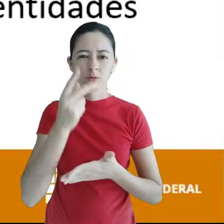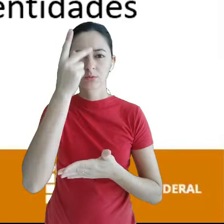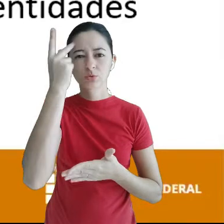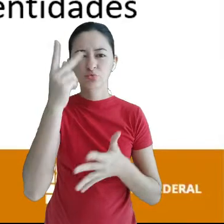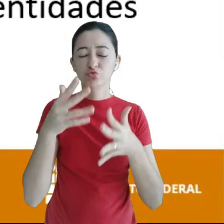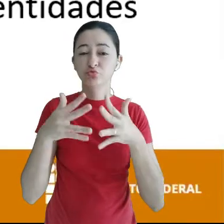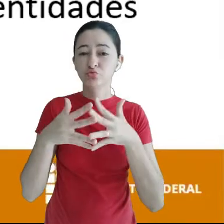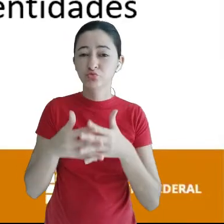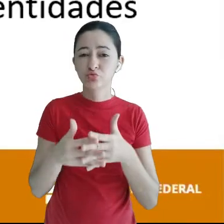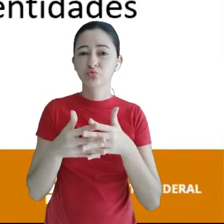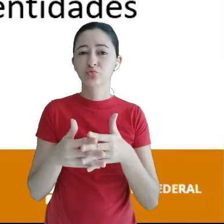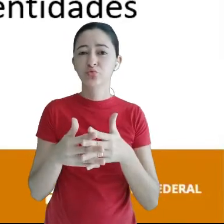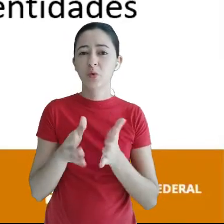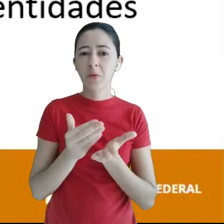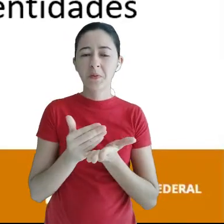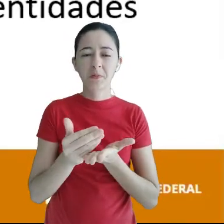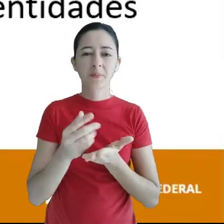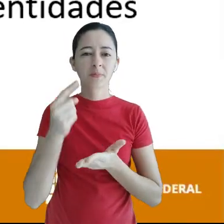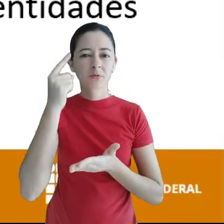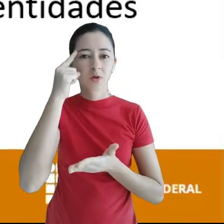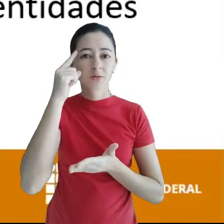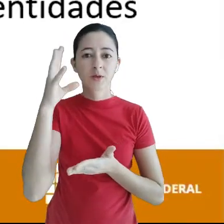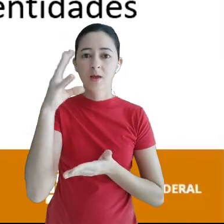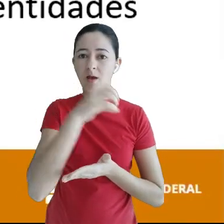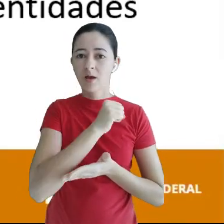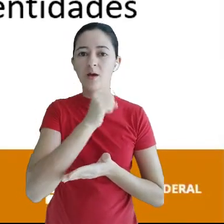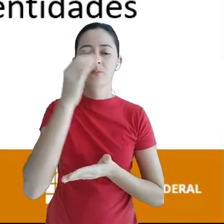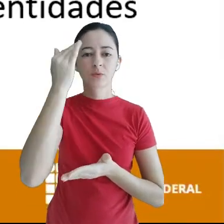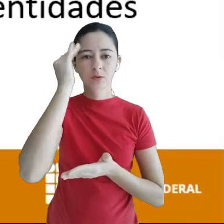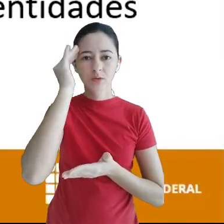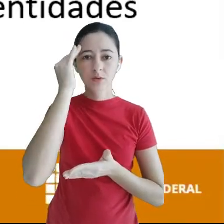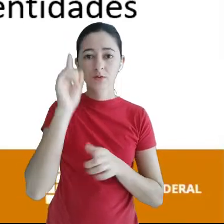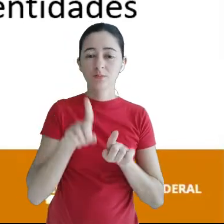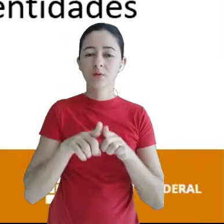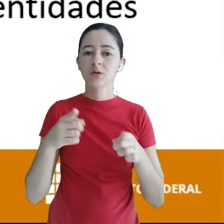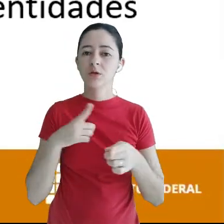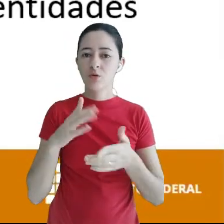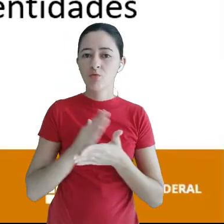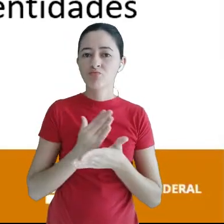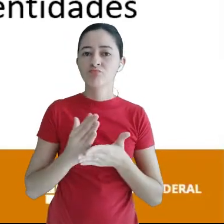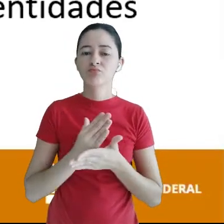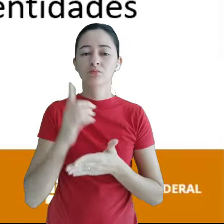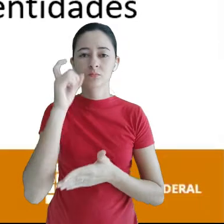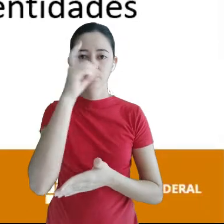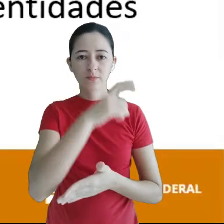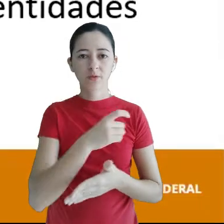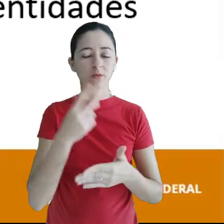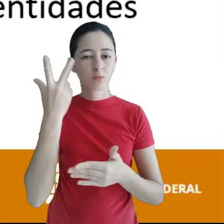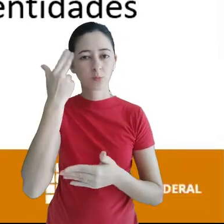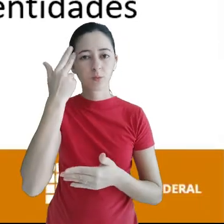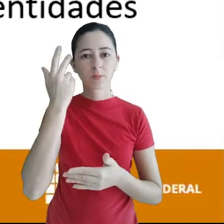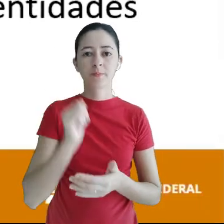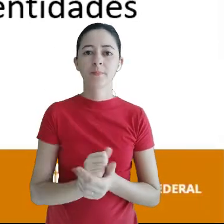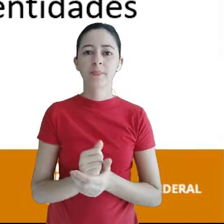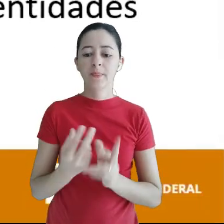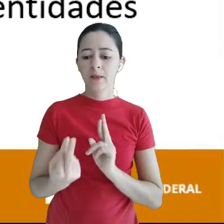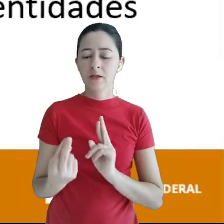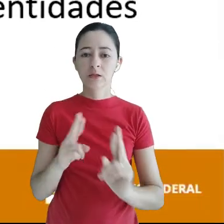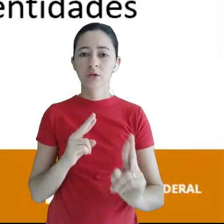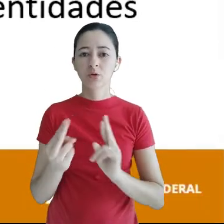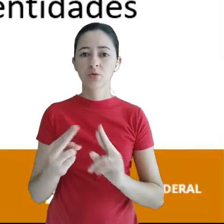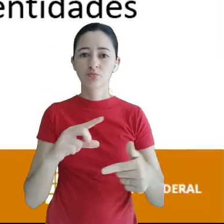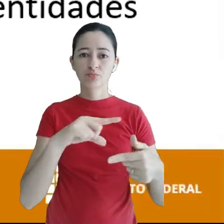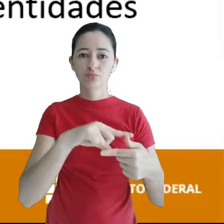muita gente que está começando, tá? Tem gente que pega isso aqui muito de boa, tem gente que tem mais dificuldade, tá? Normal. O